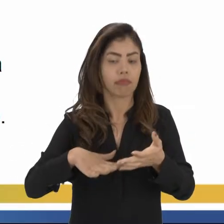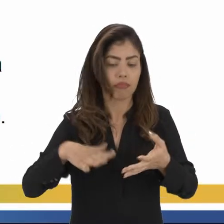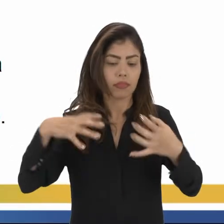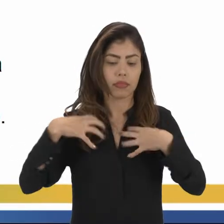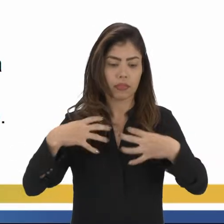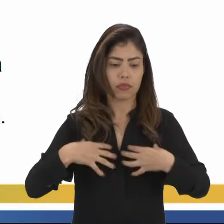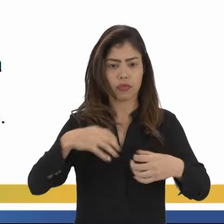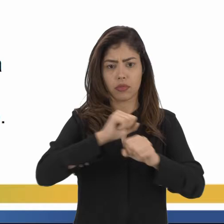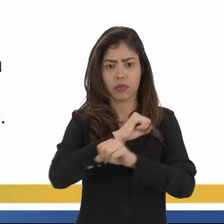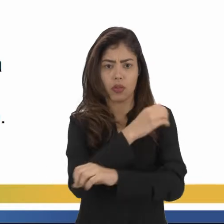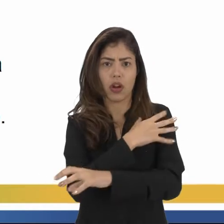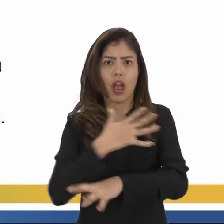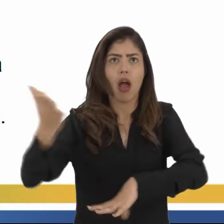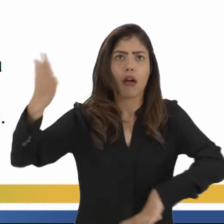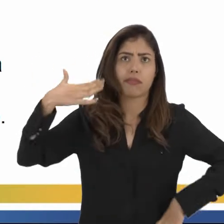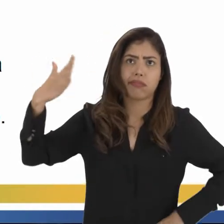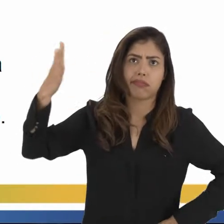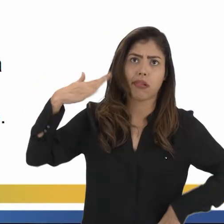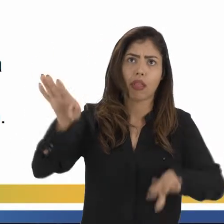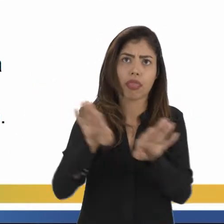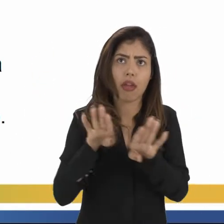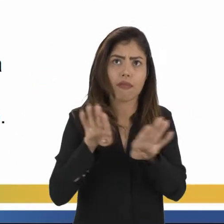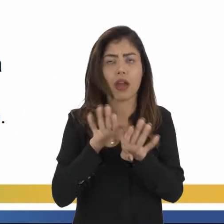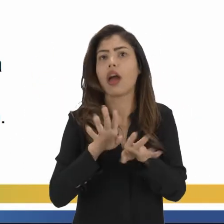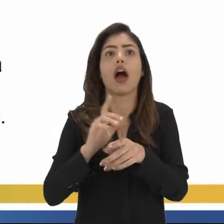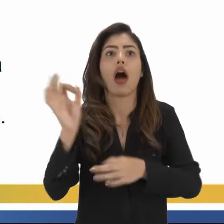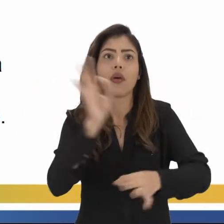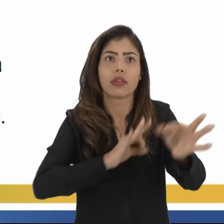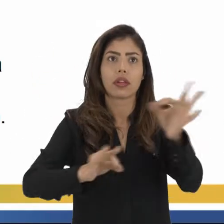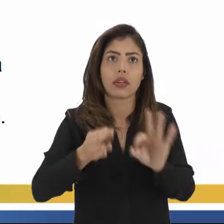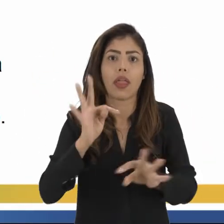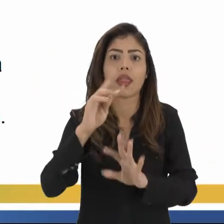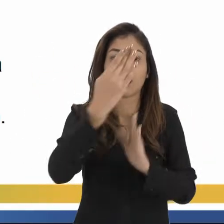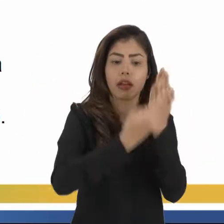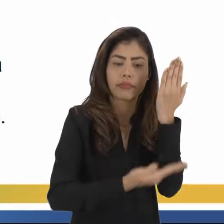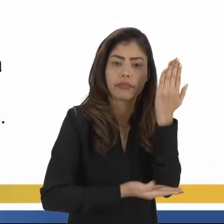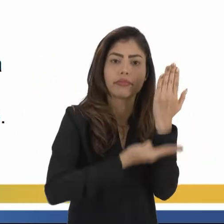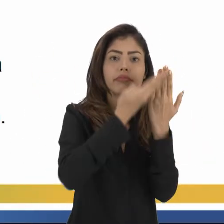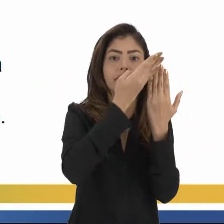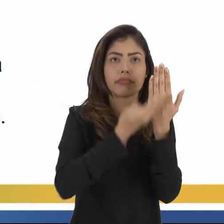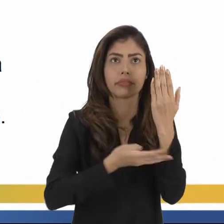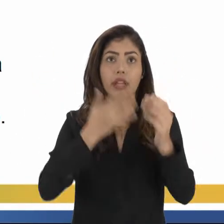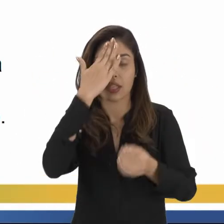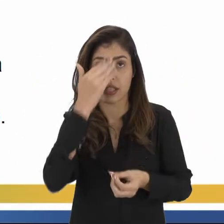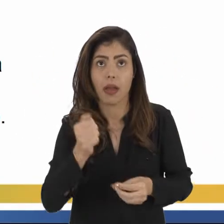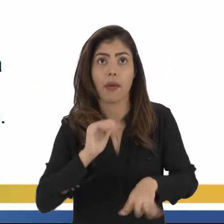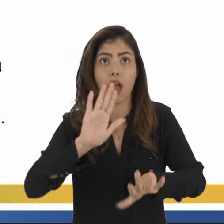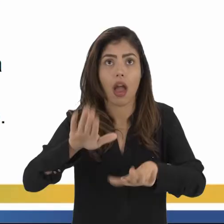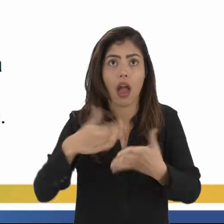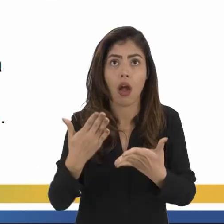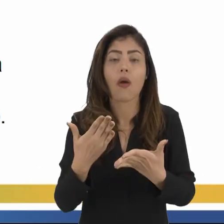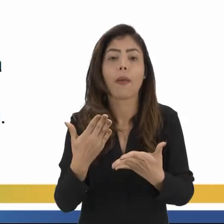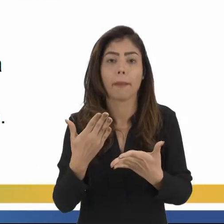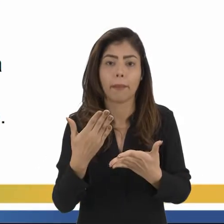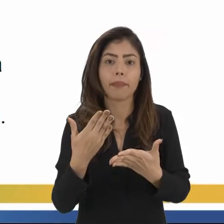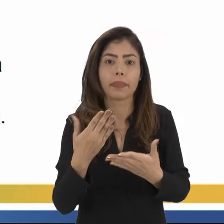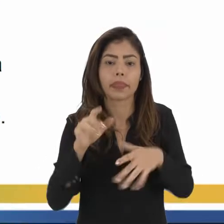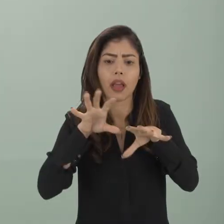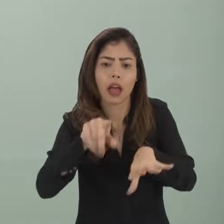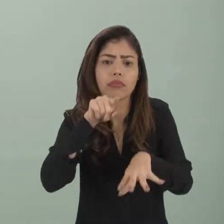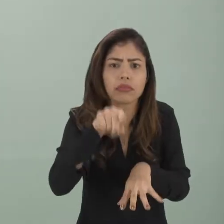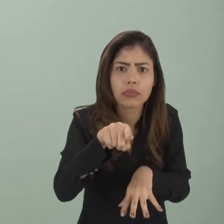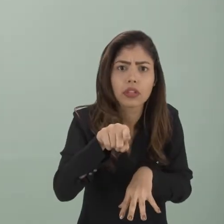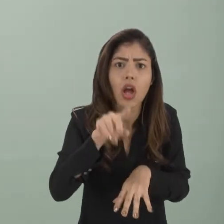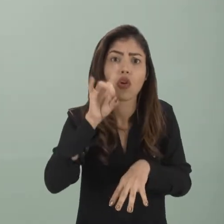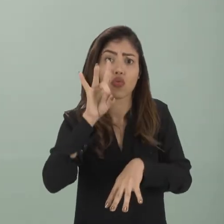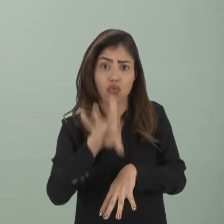gera calor e contribui também para o controle térmico. Temos que saber, além disso, que não